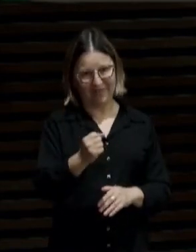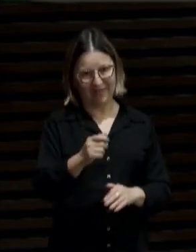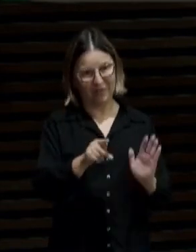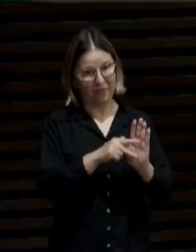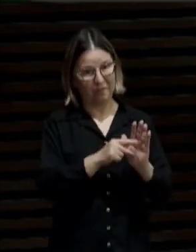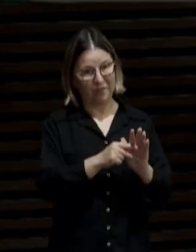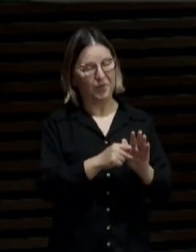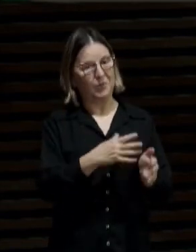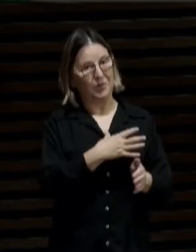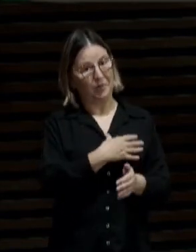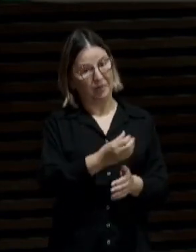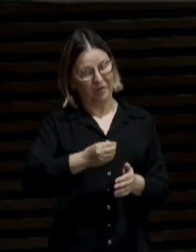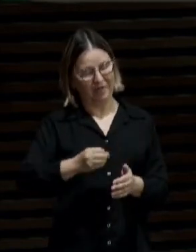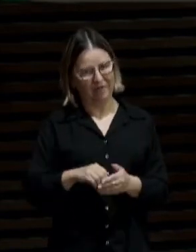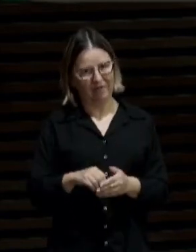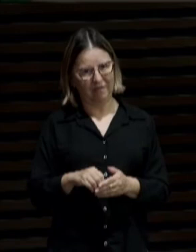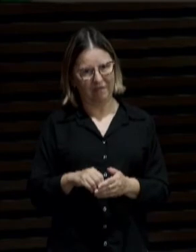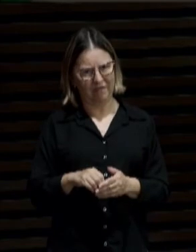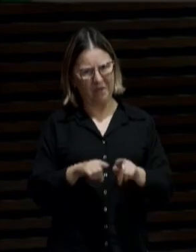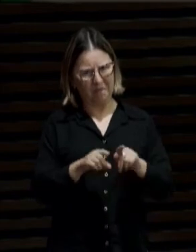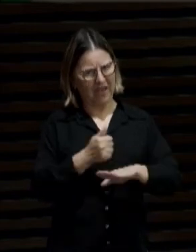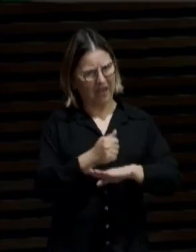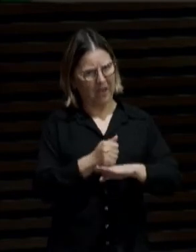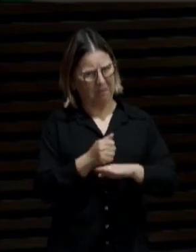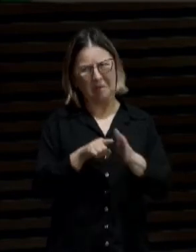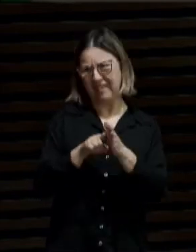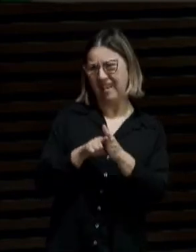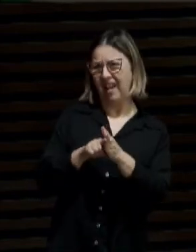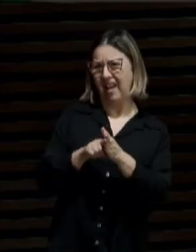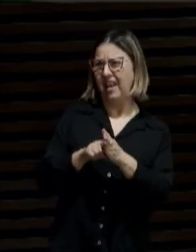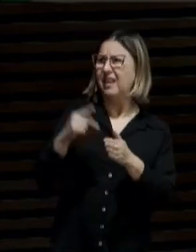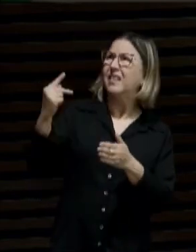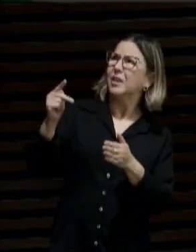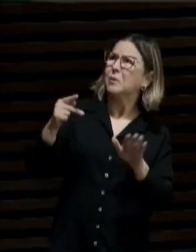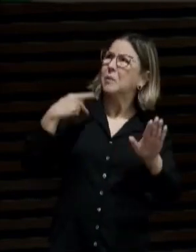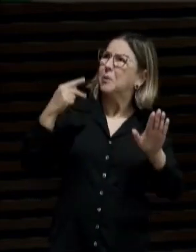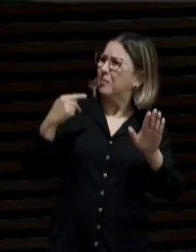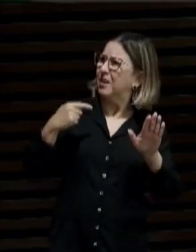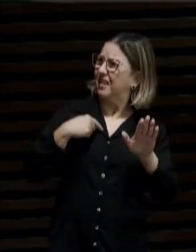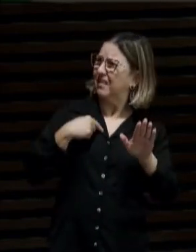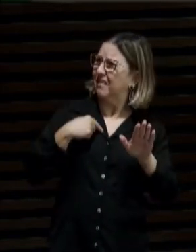Mas e a promessa? Como que fica? Eu tenho que matar ele?